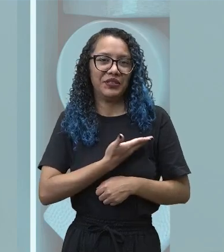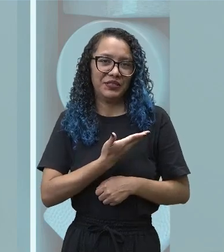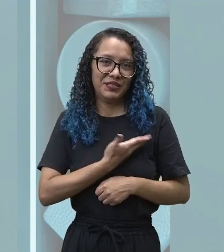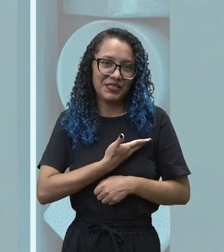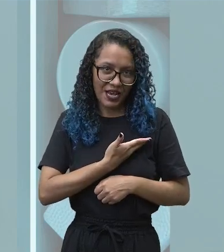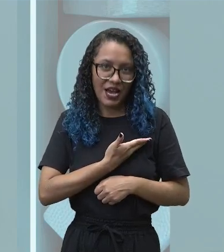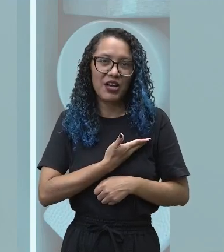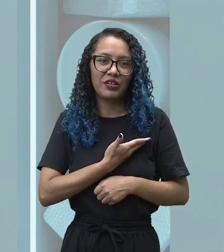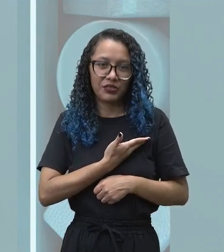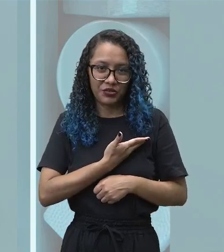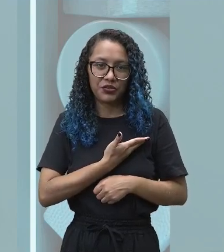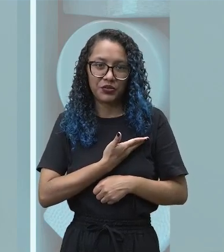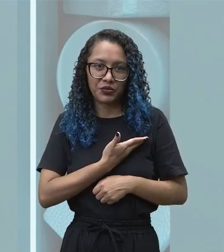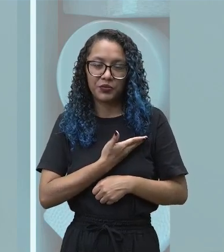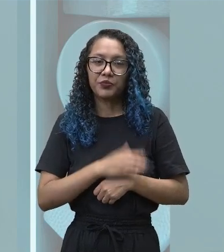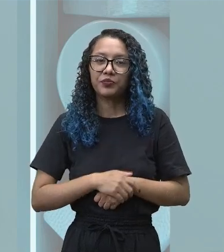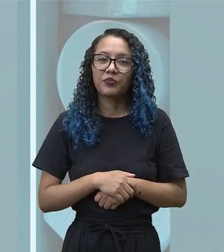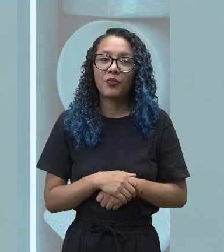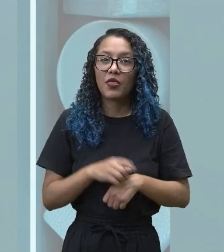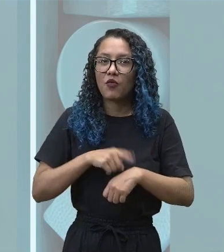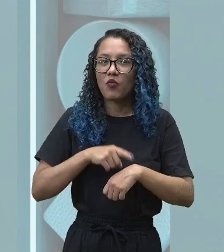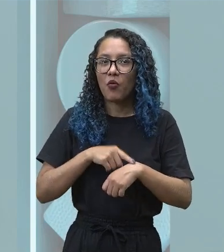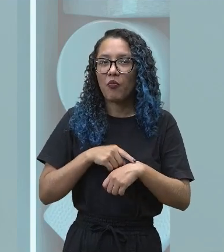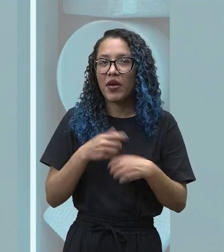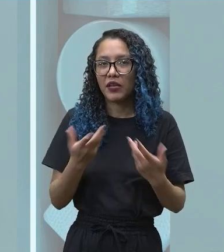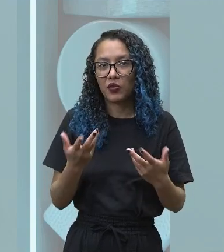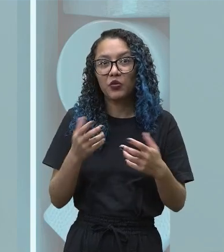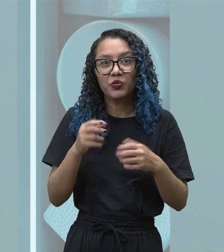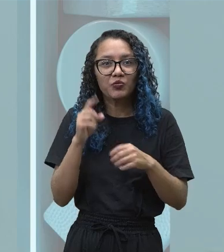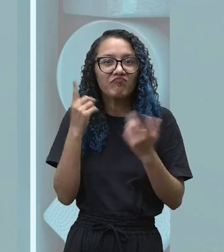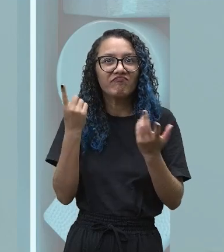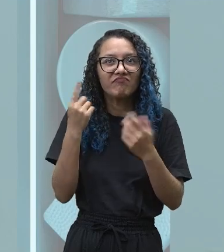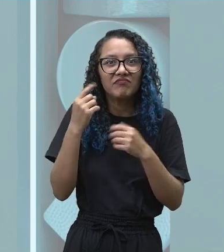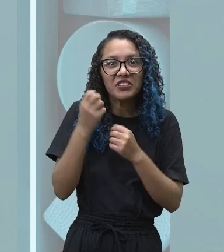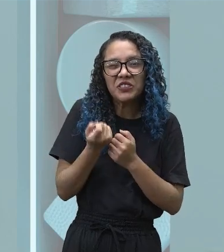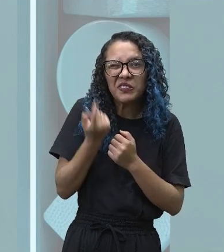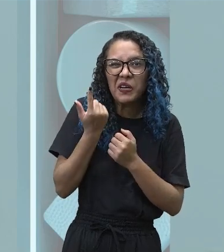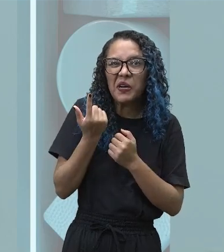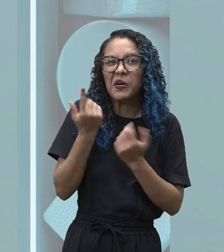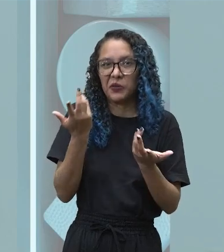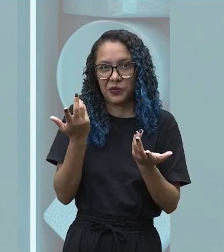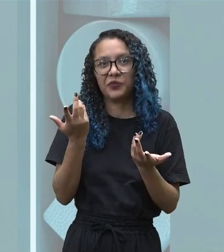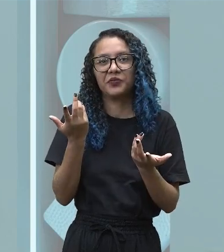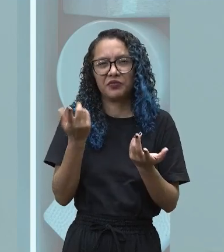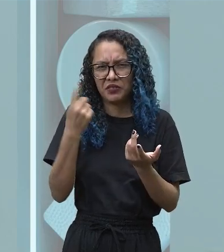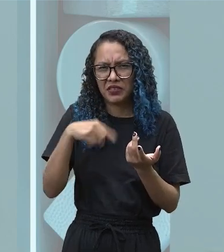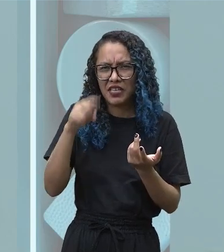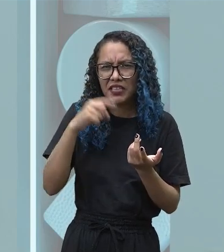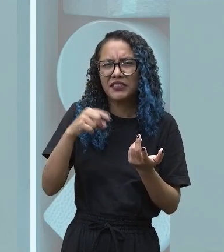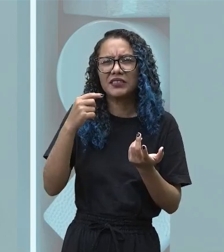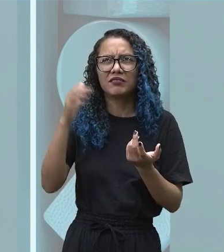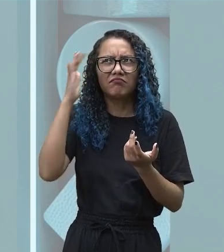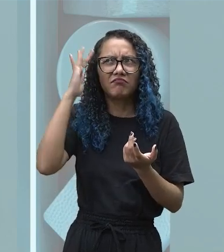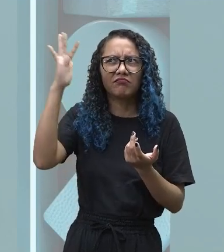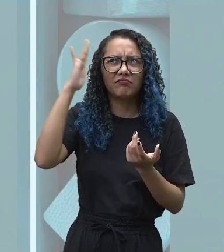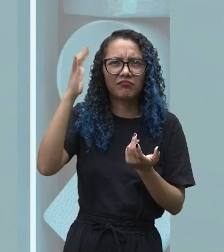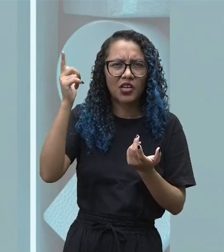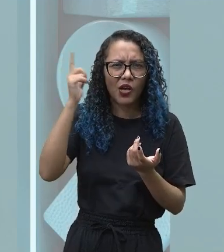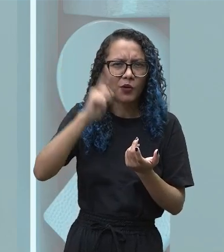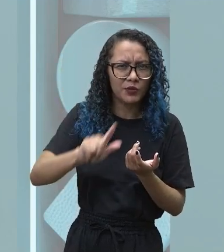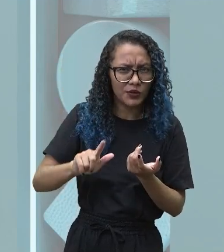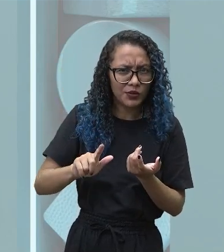num momento inesperado. Vocês conseguiram imaginar toda essa história, né? Todo o cenário,